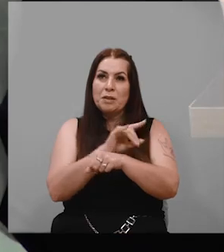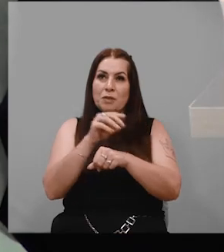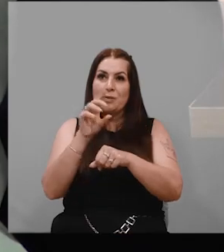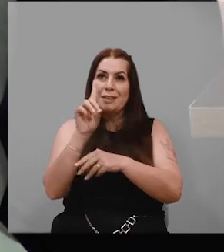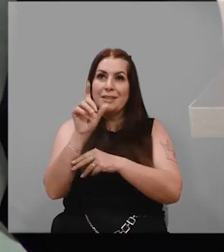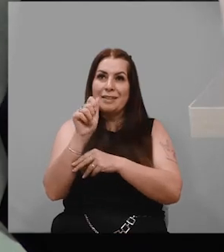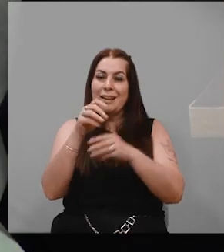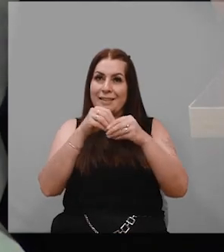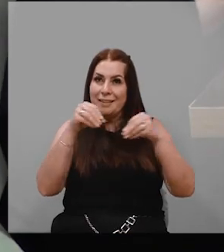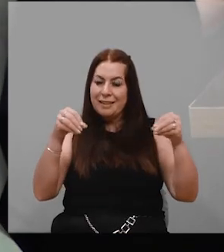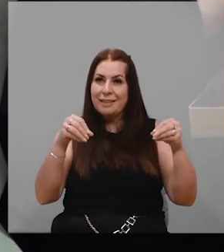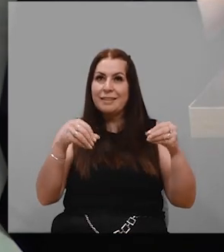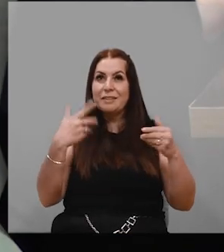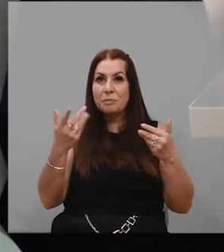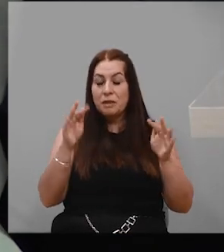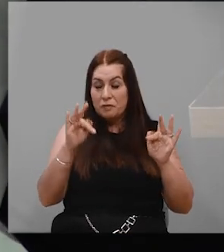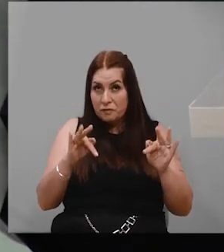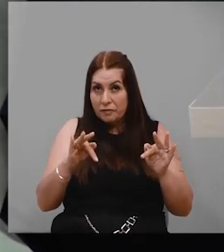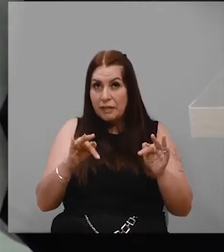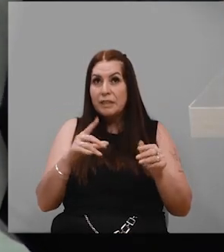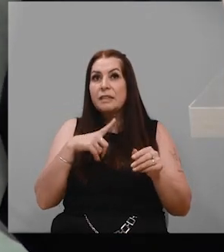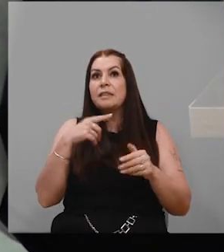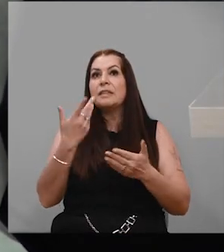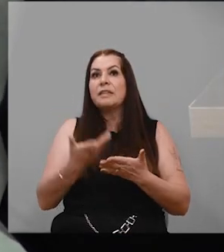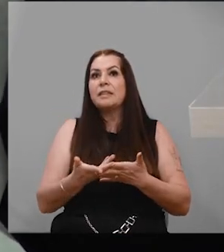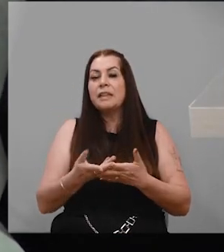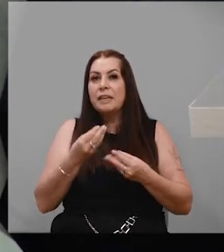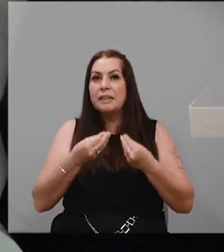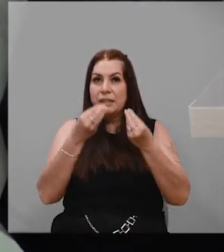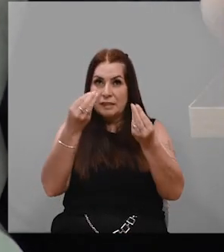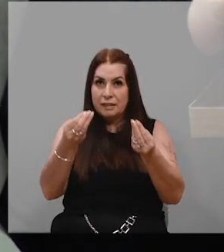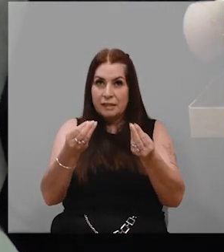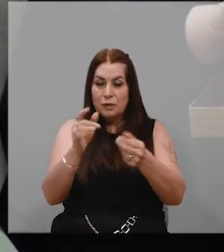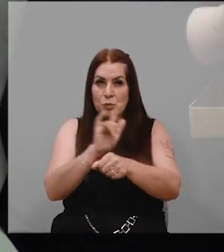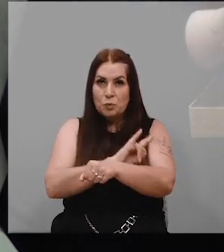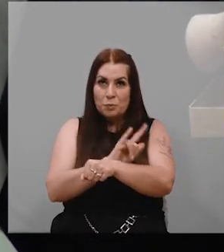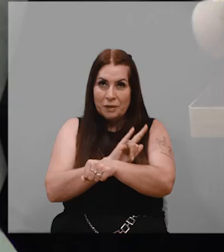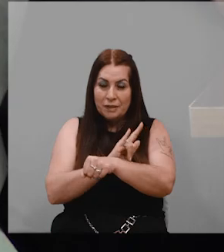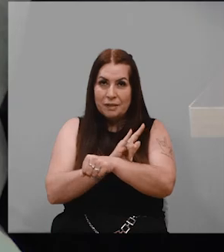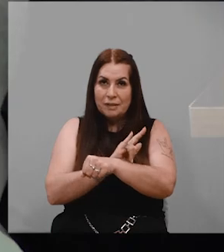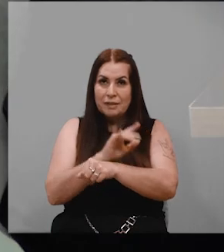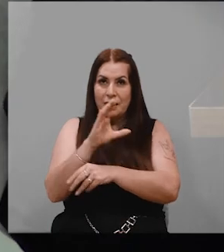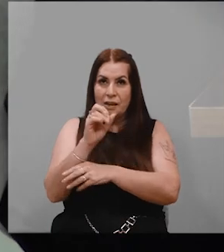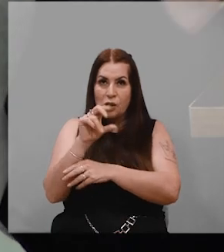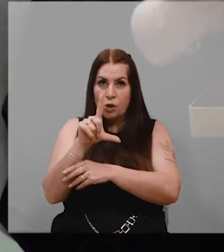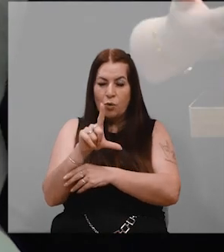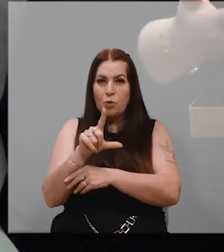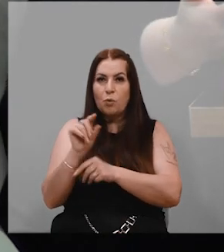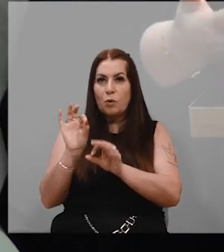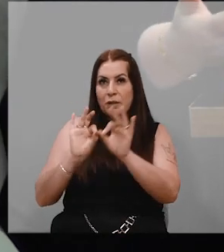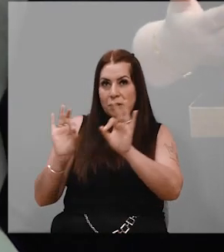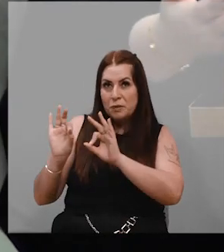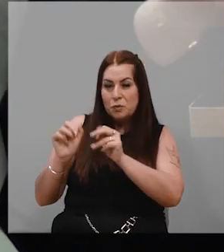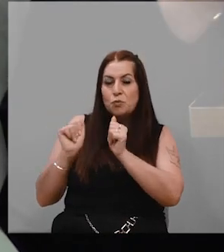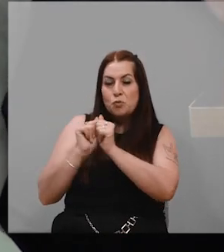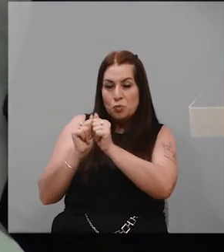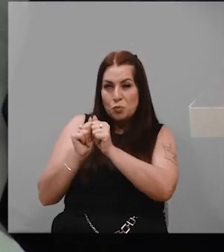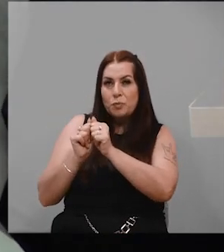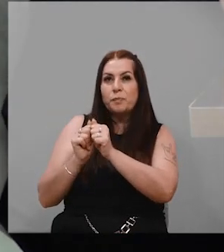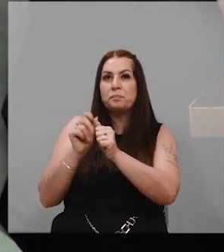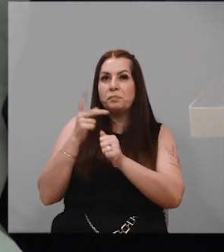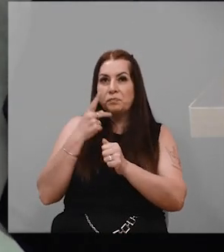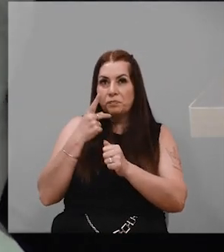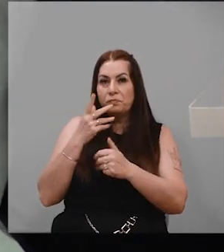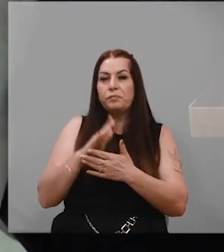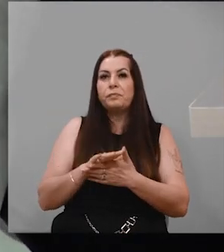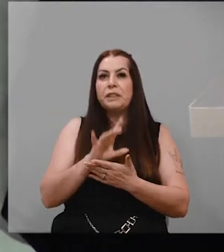Exatamente. E aí, então, para fechar, a gente tem a entrega do nosso documentário. Carol dirigiu esse documentário. Pode